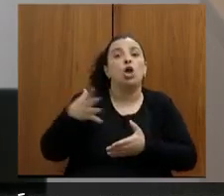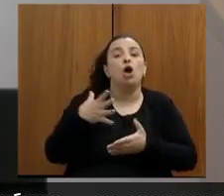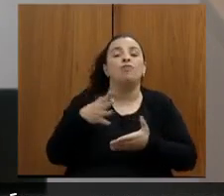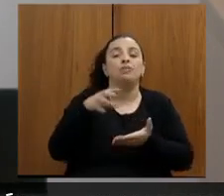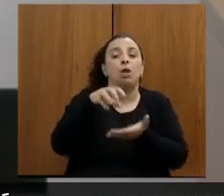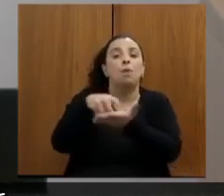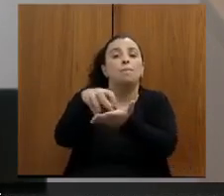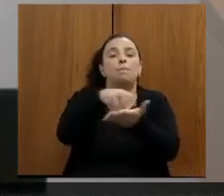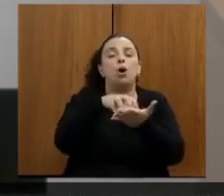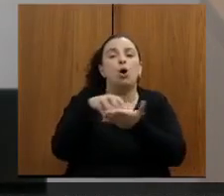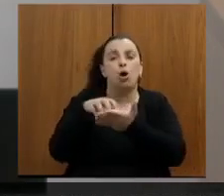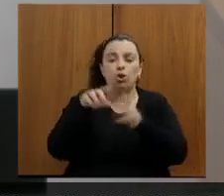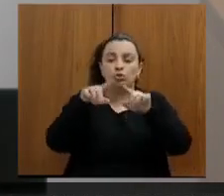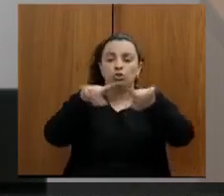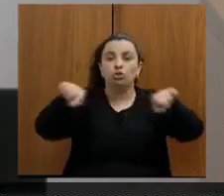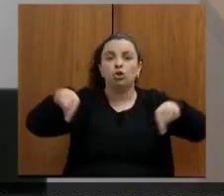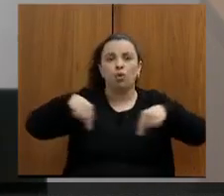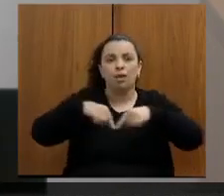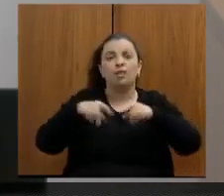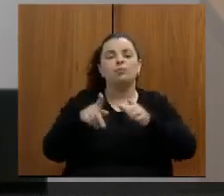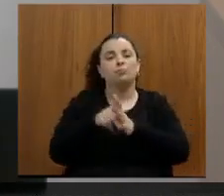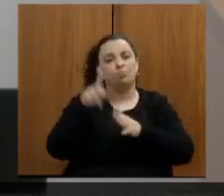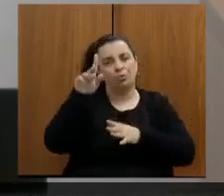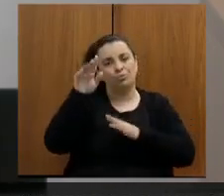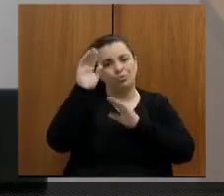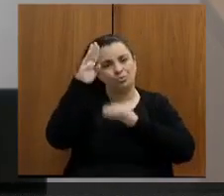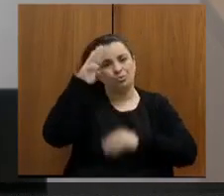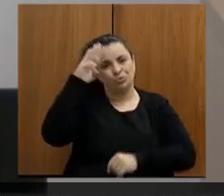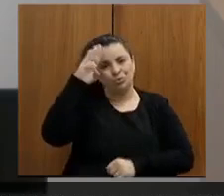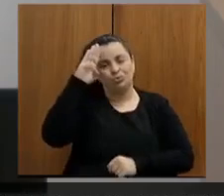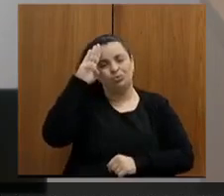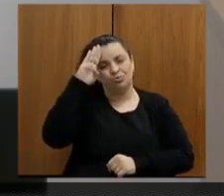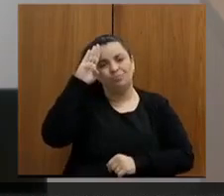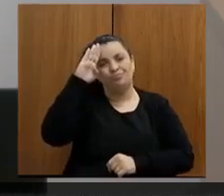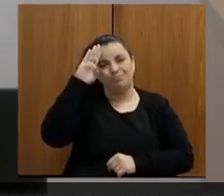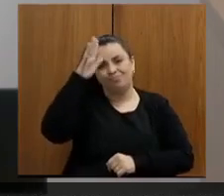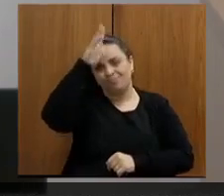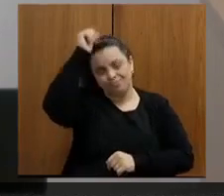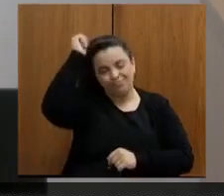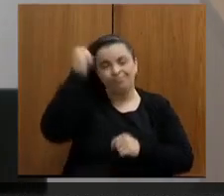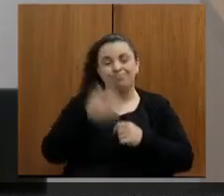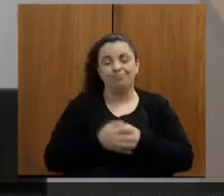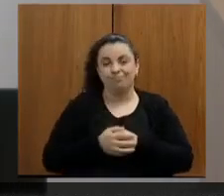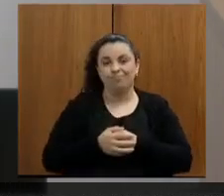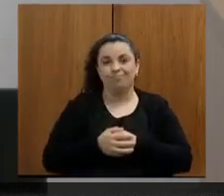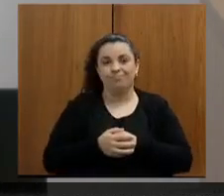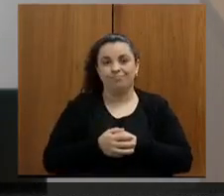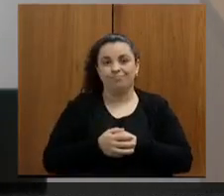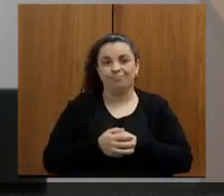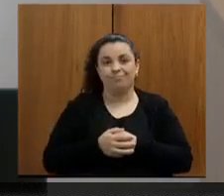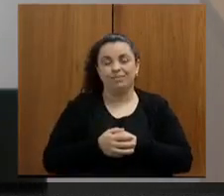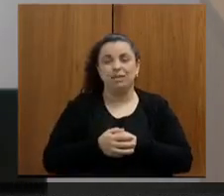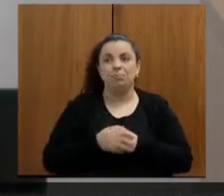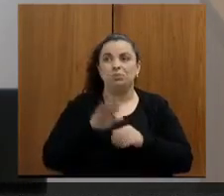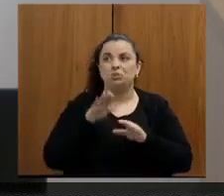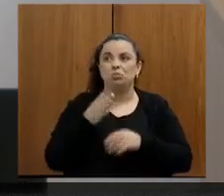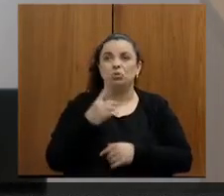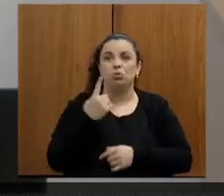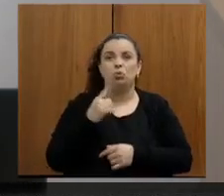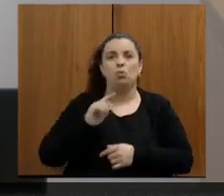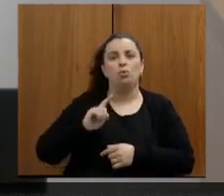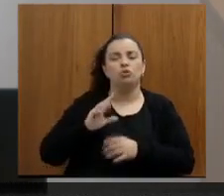não consegue se criar E se eu não estou aqui vocado Comandante pode nos corrigir de algo em torno de